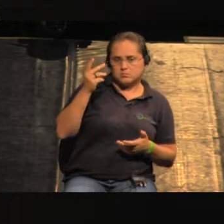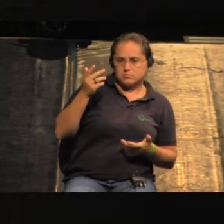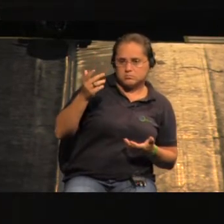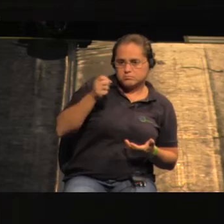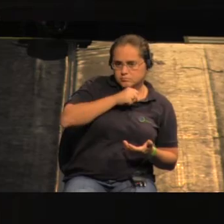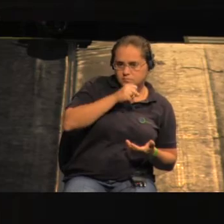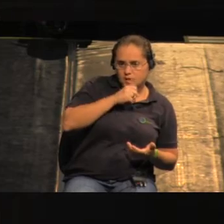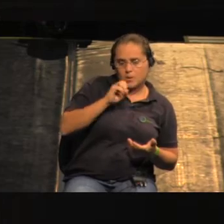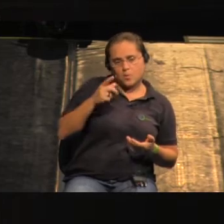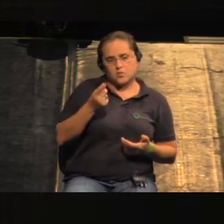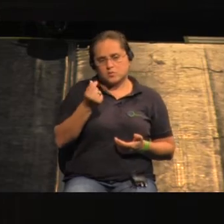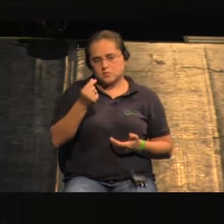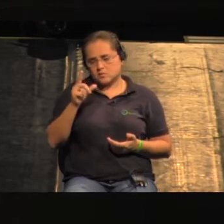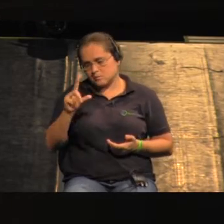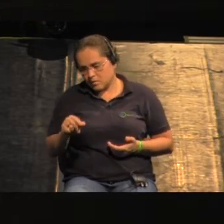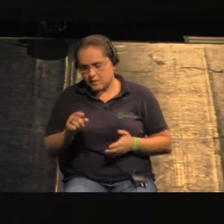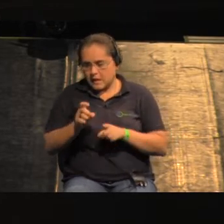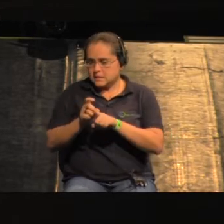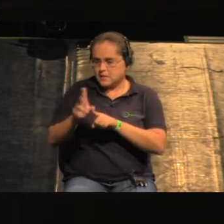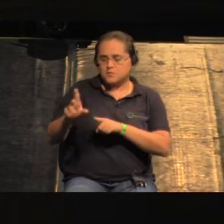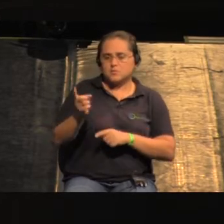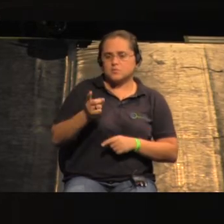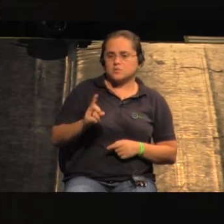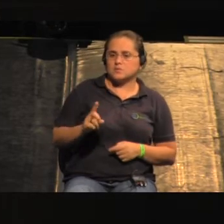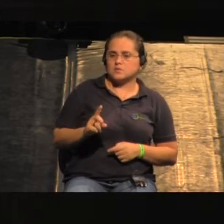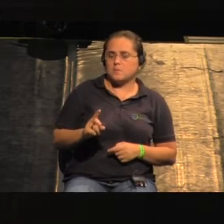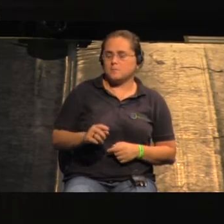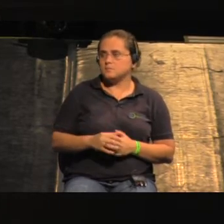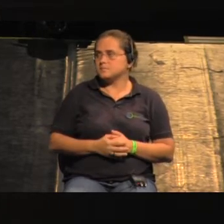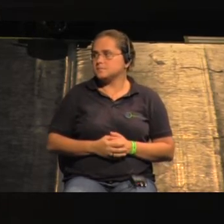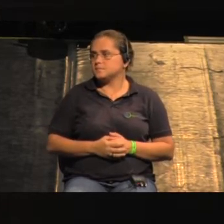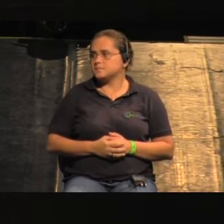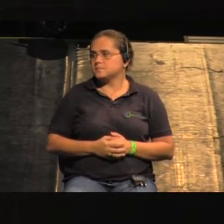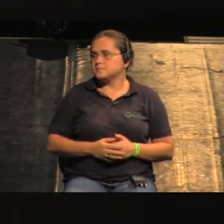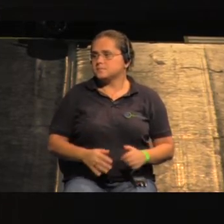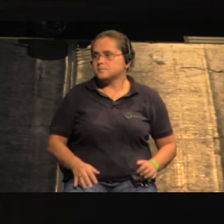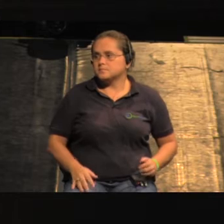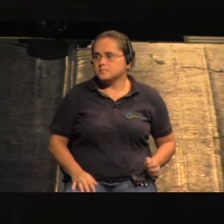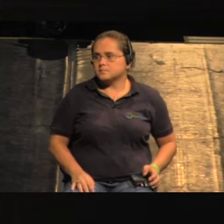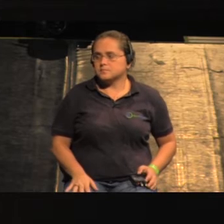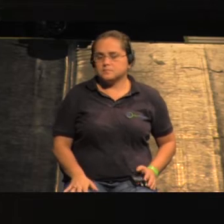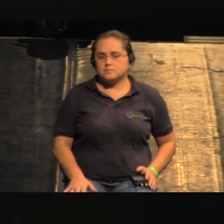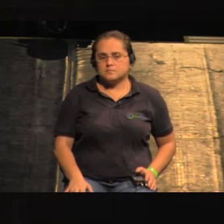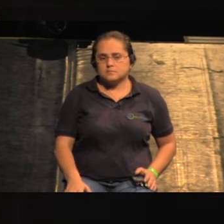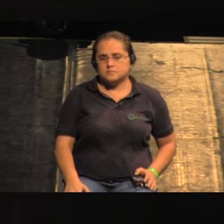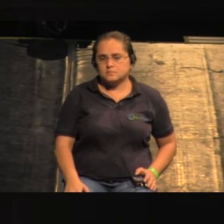moradores mais antigos ou com menos poder aquisitivo, eles não sejam expulsos do local onde foi requalificado?